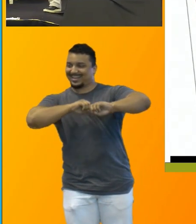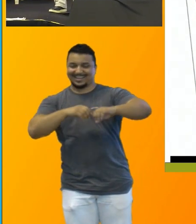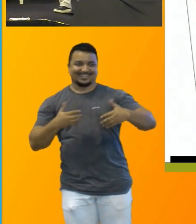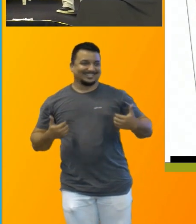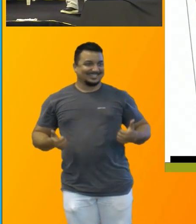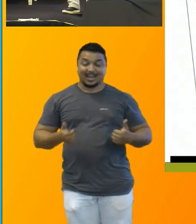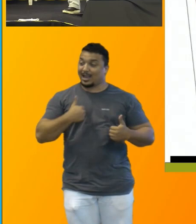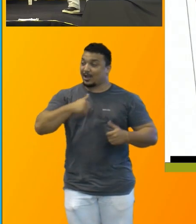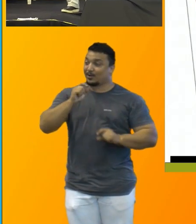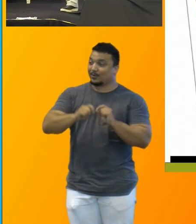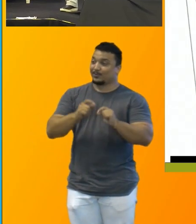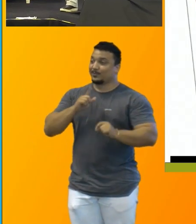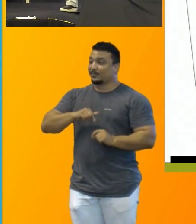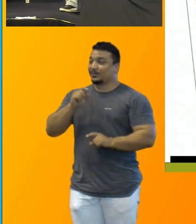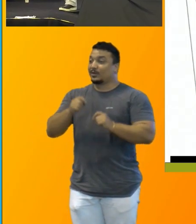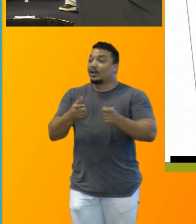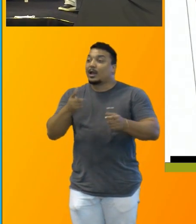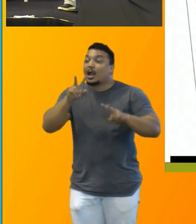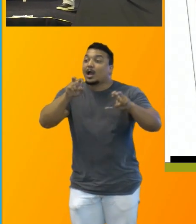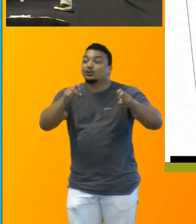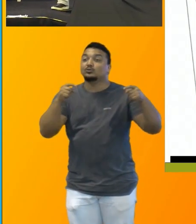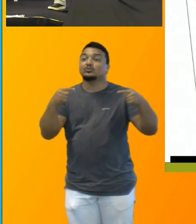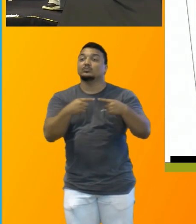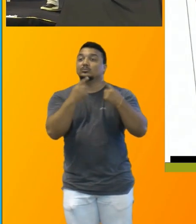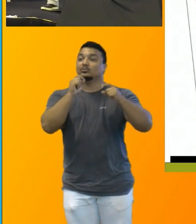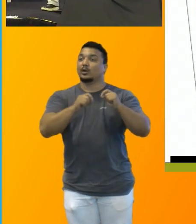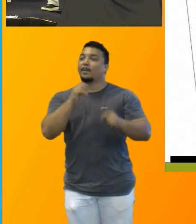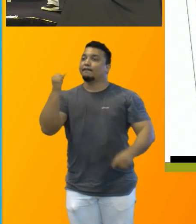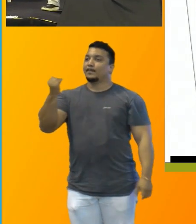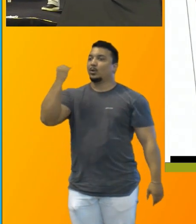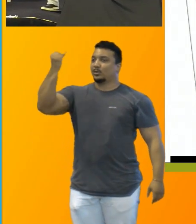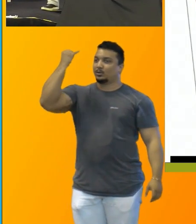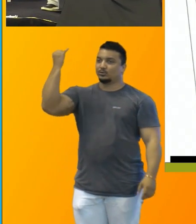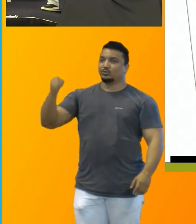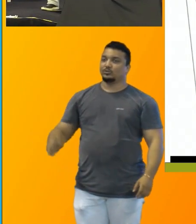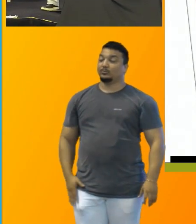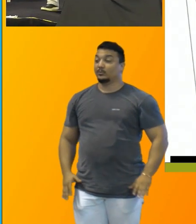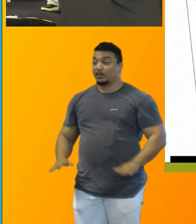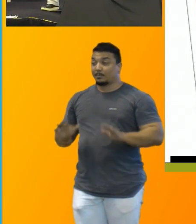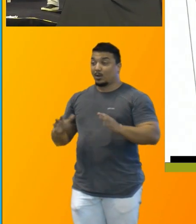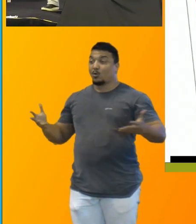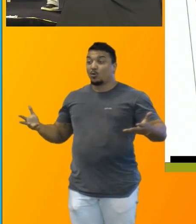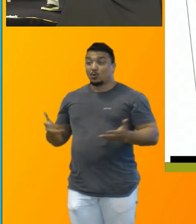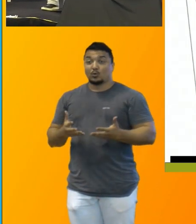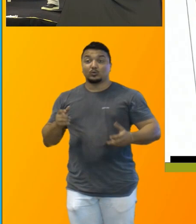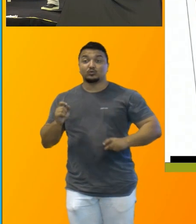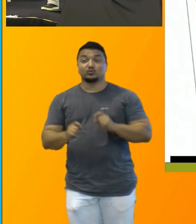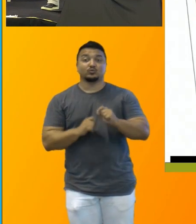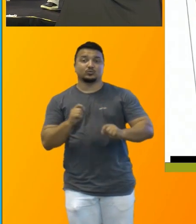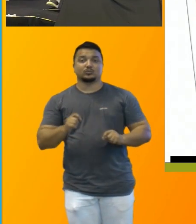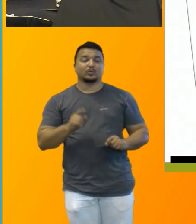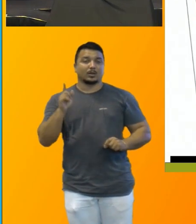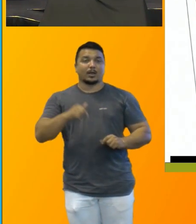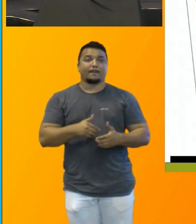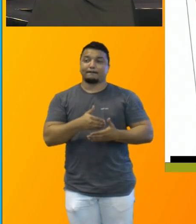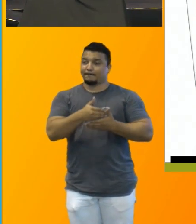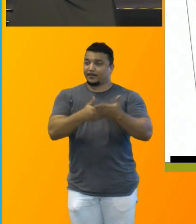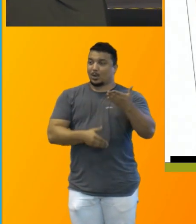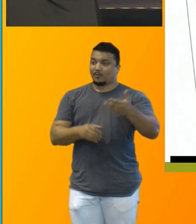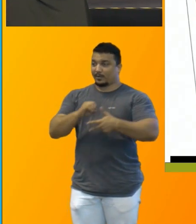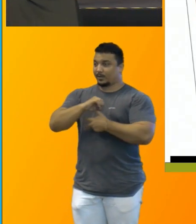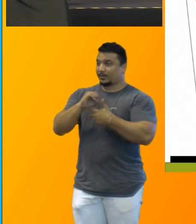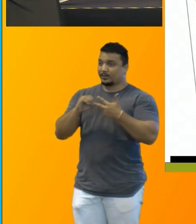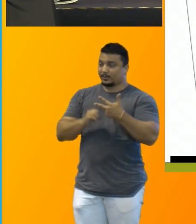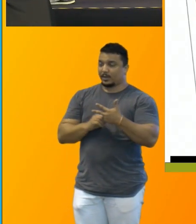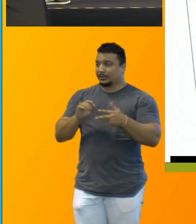você percebesse de que realmente se trata de um assunto importante. Mas hoje em dia, fazer a prova do Enem não